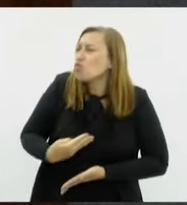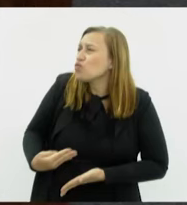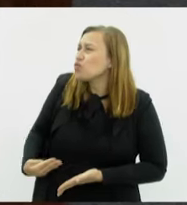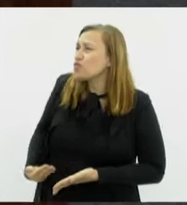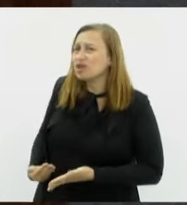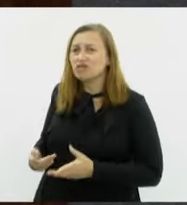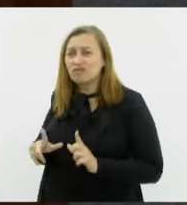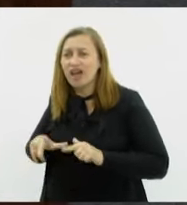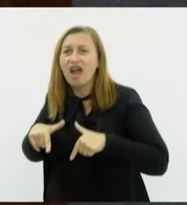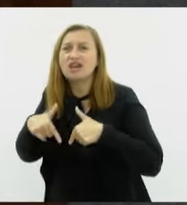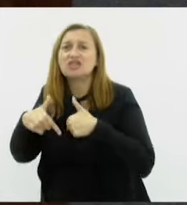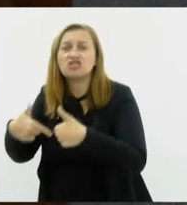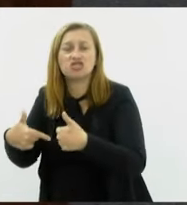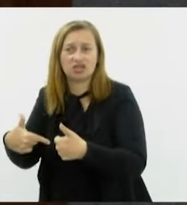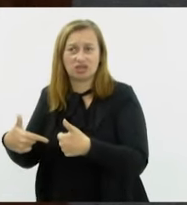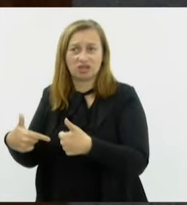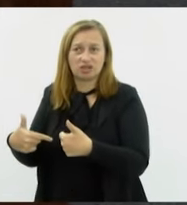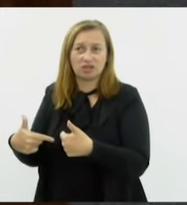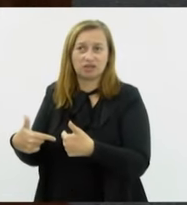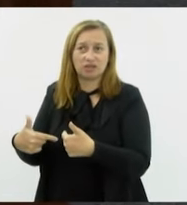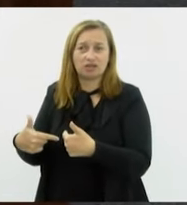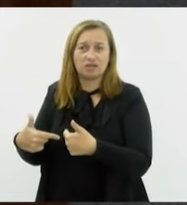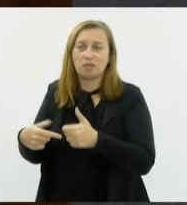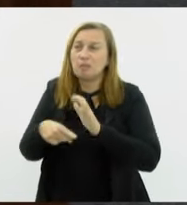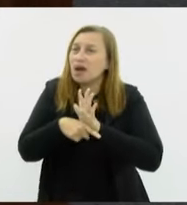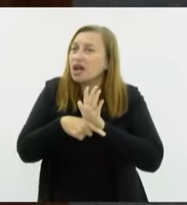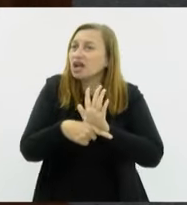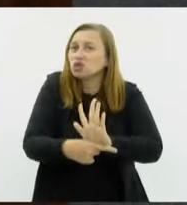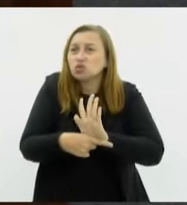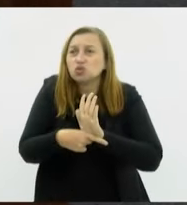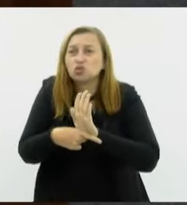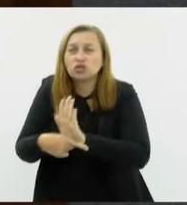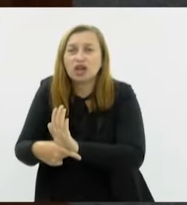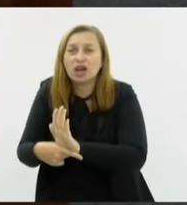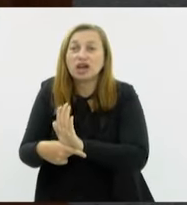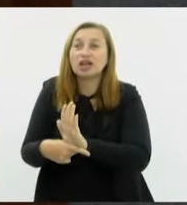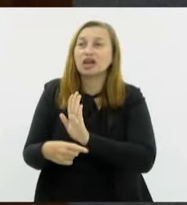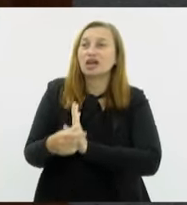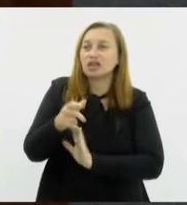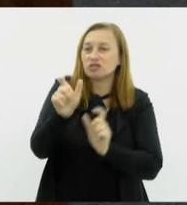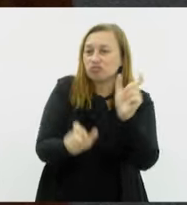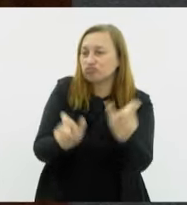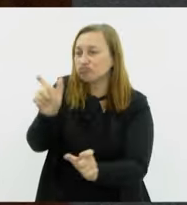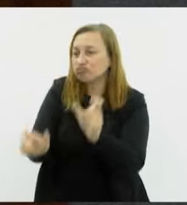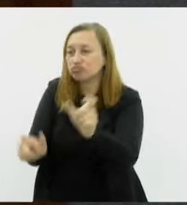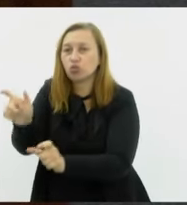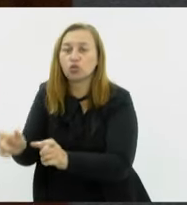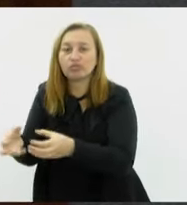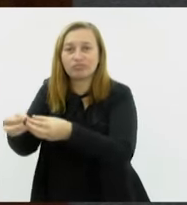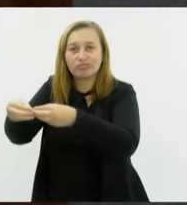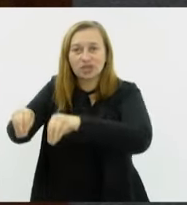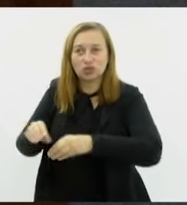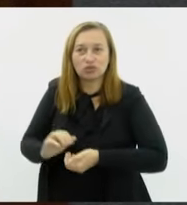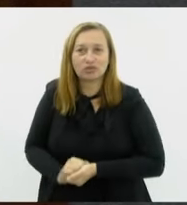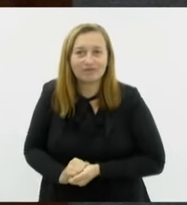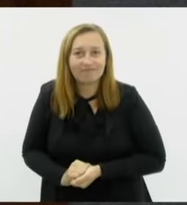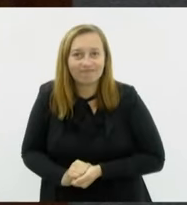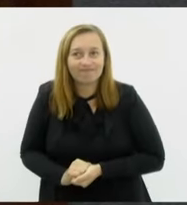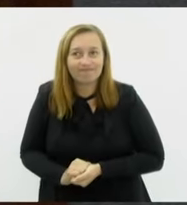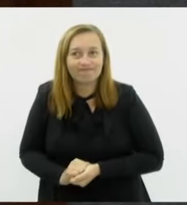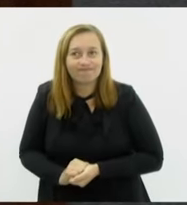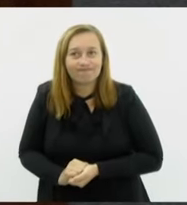se comportará para ajudar as pessoas afetadas? Sei que